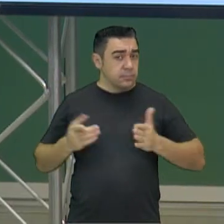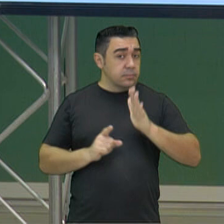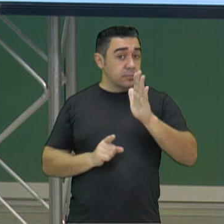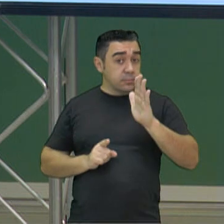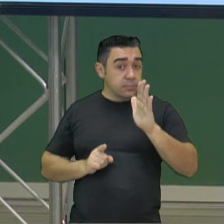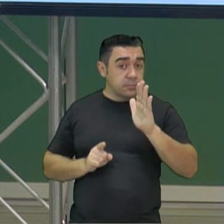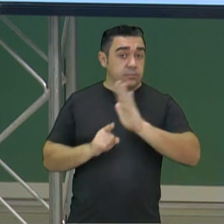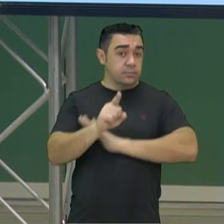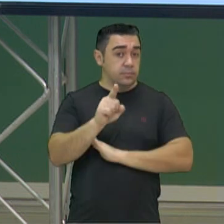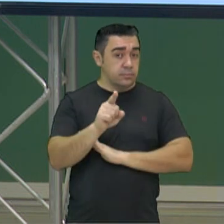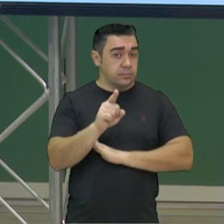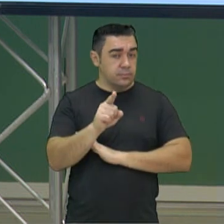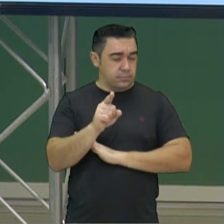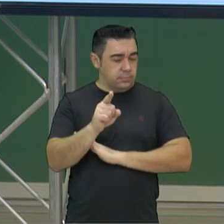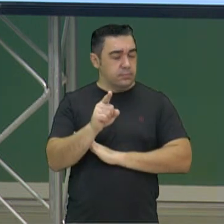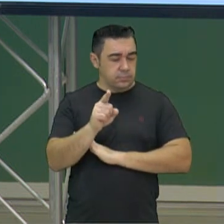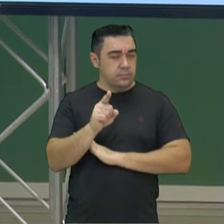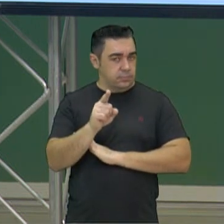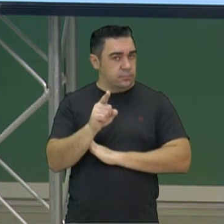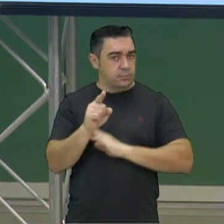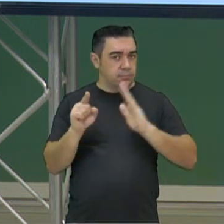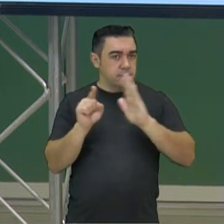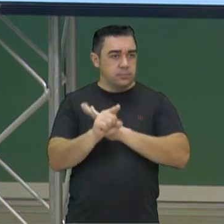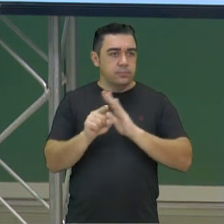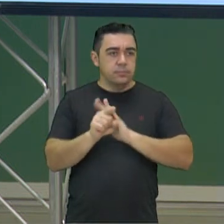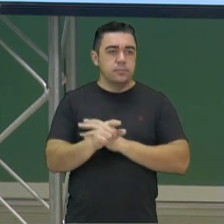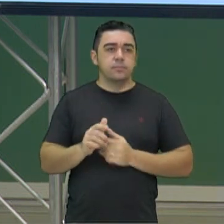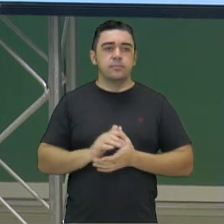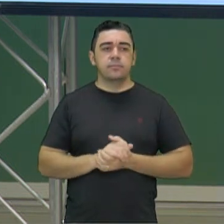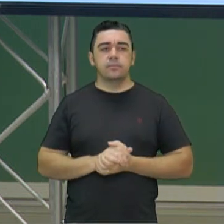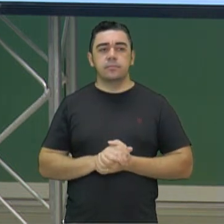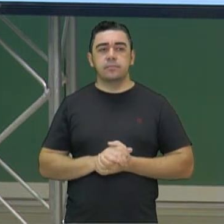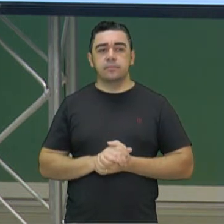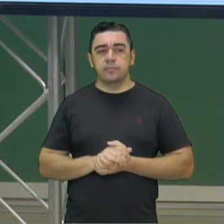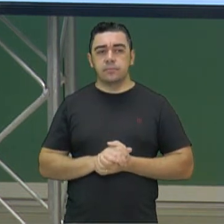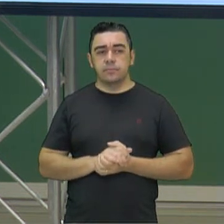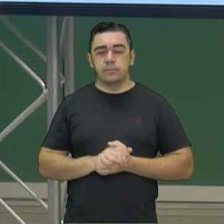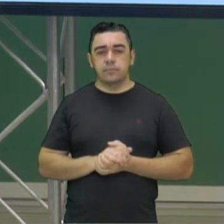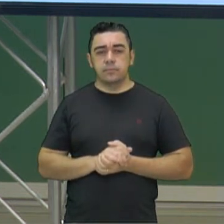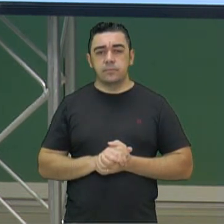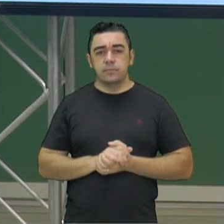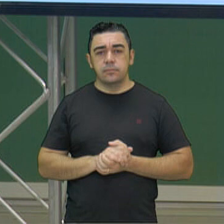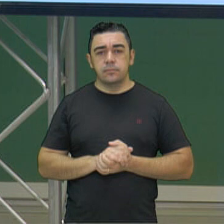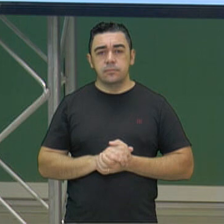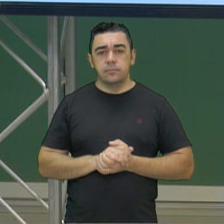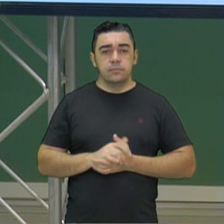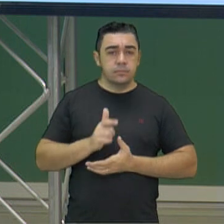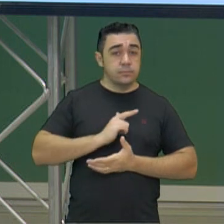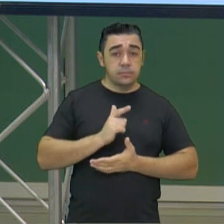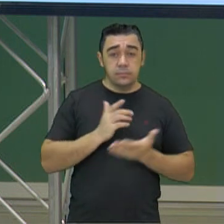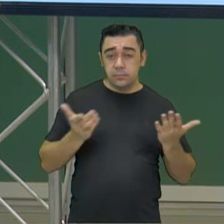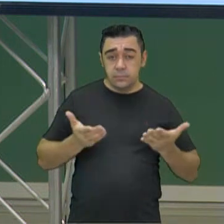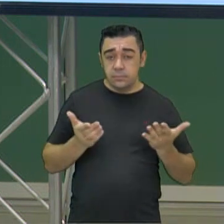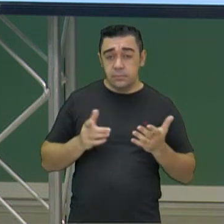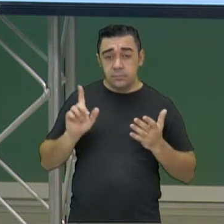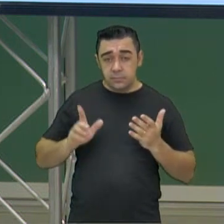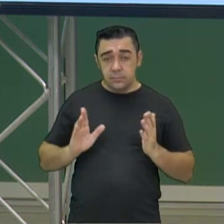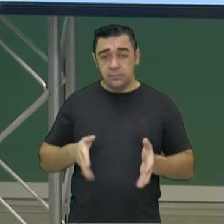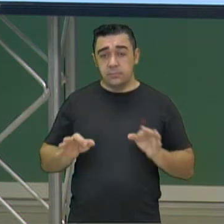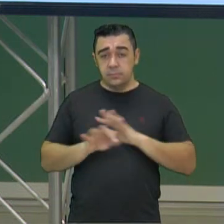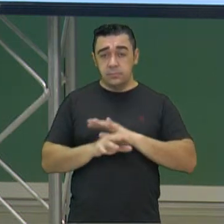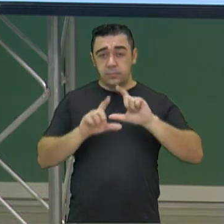do desenho ou de dados, simplesmente, de enunciado? Então, o nosso enunciado aqui é simplesmente a equação da